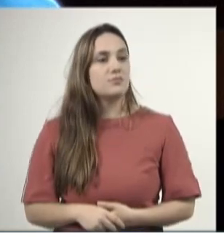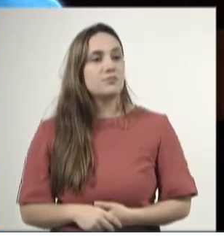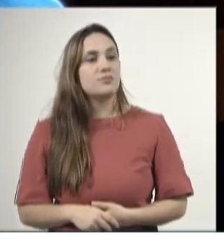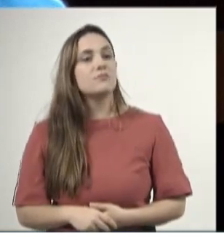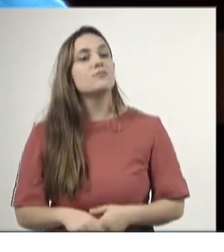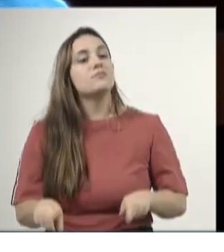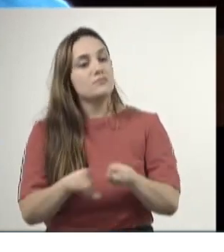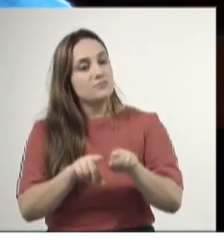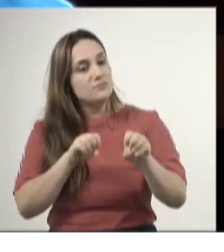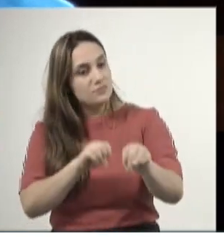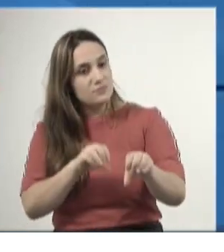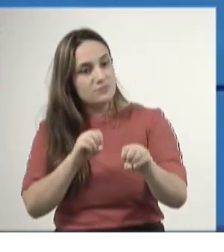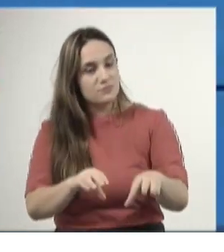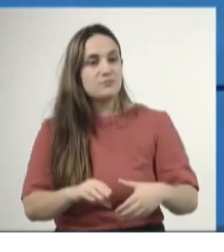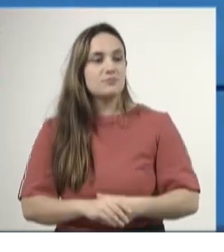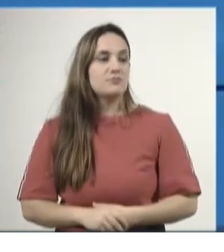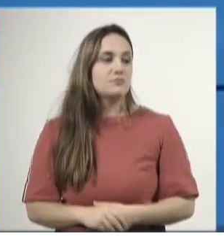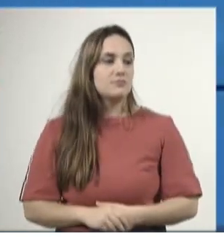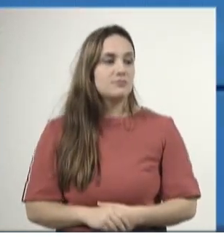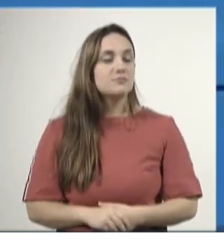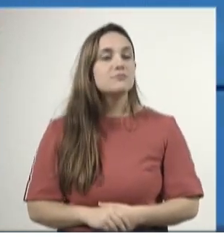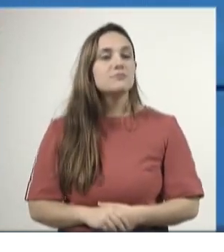da educação e tudo mais.